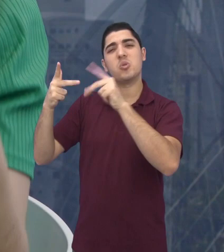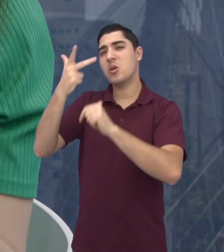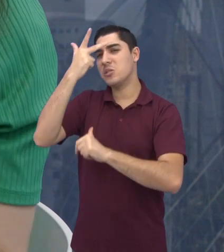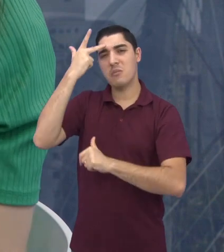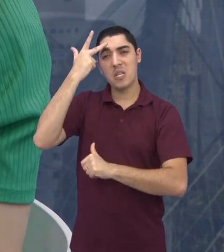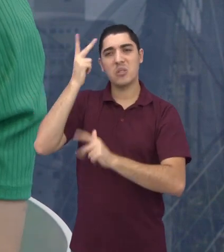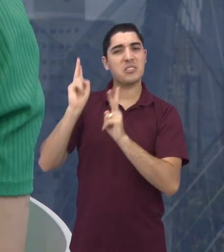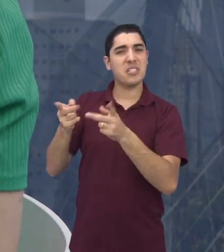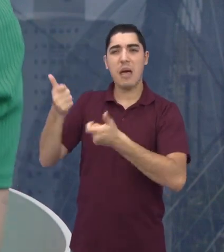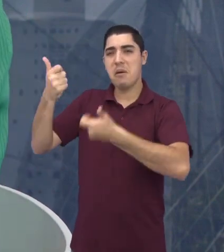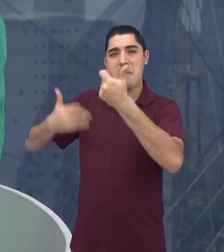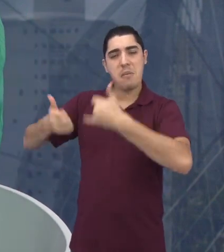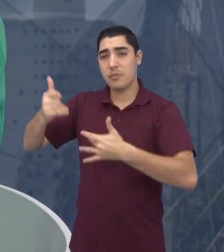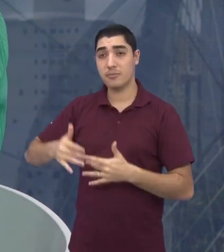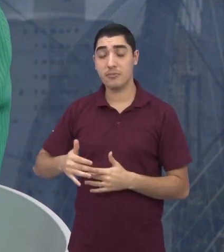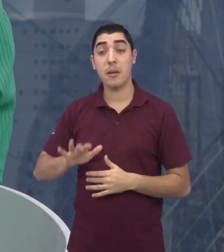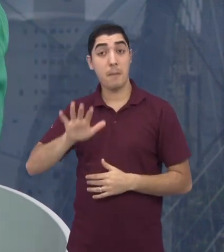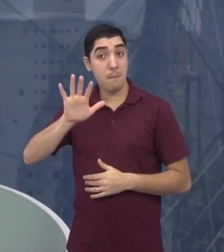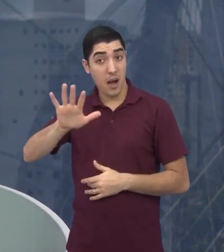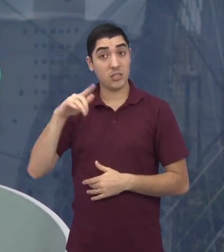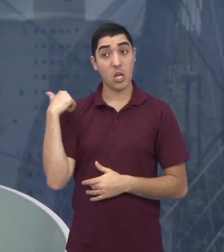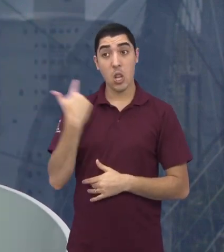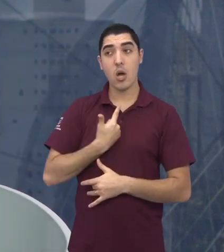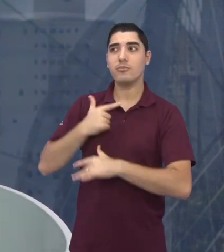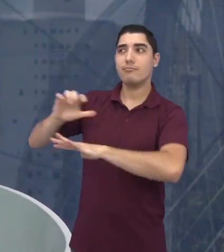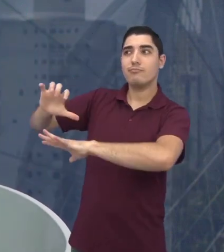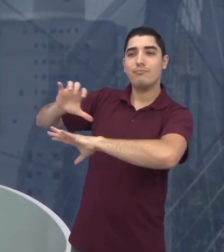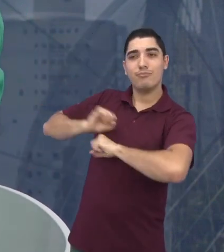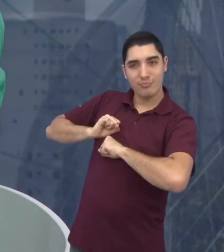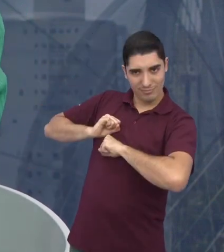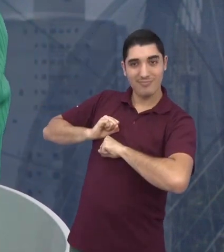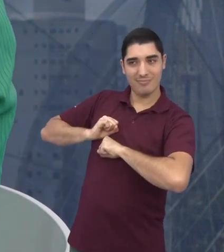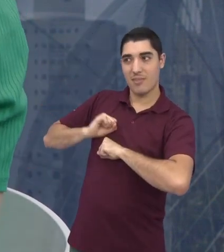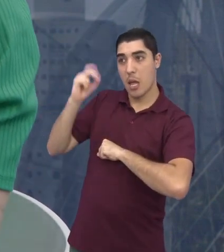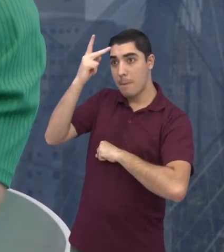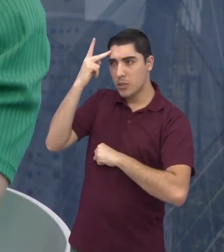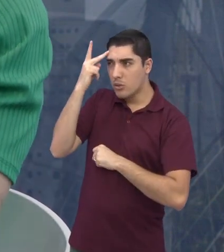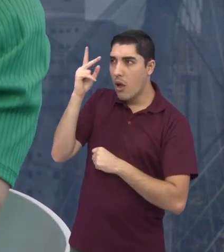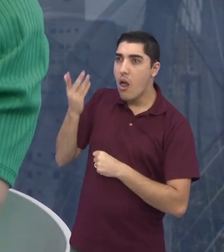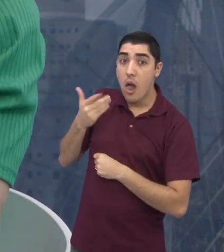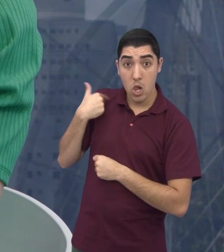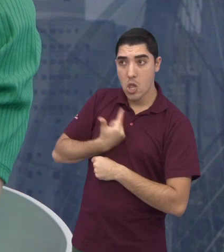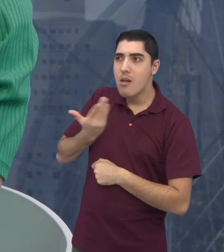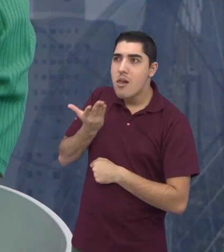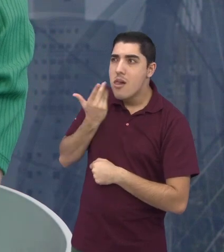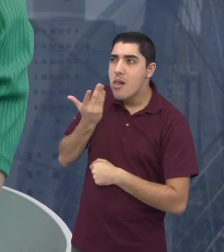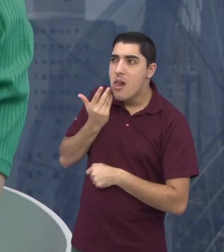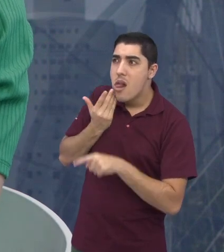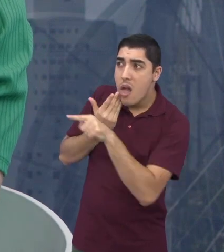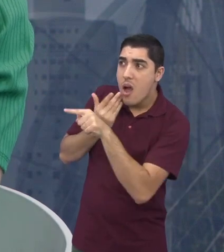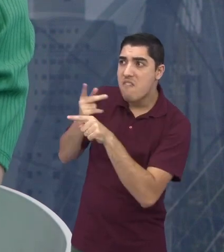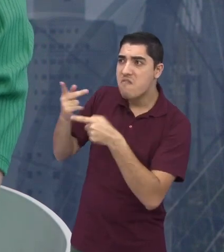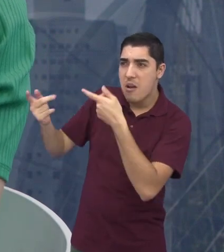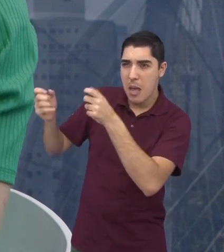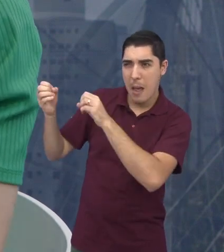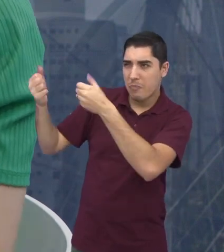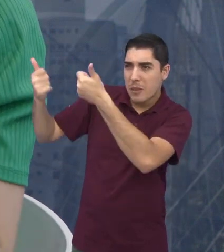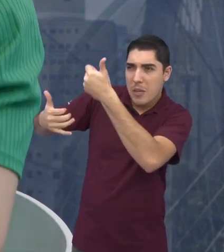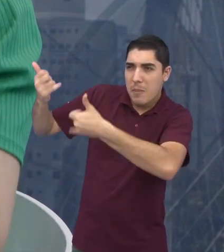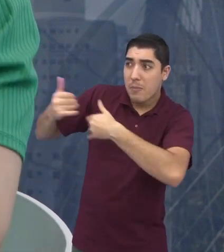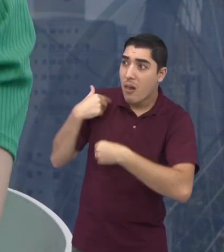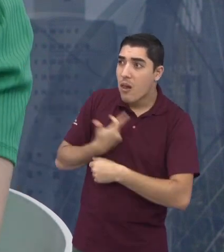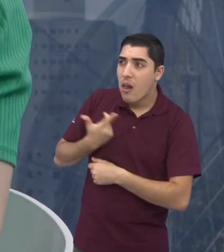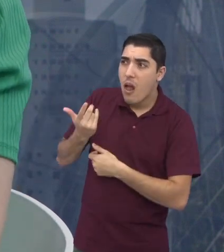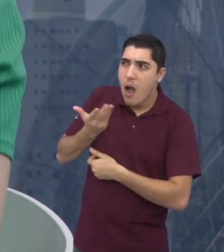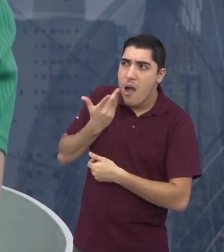acontecem no nosso dia a dia. E muitas vezes a gente aprendeu dessa forma. Então, tem um conhecimento errôneo ali, um mito, que isso